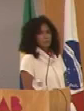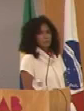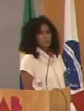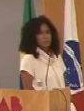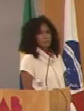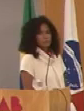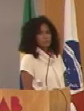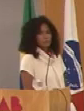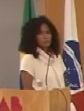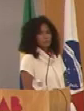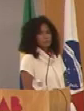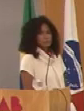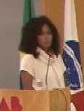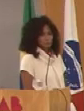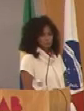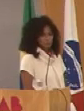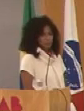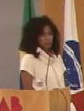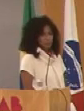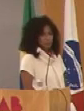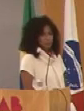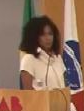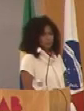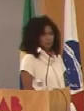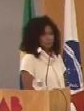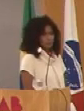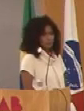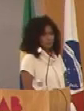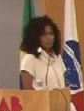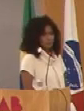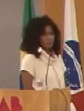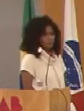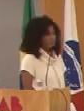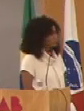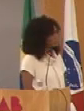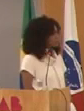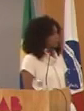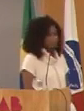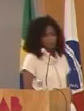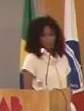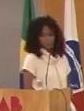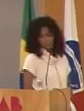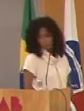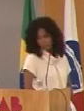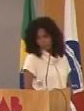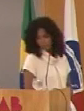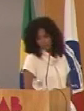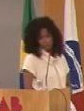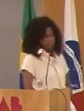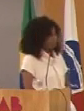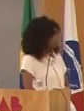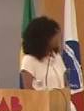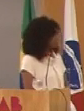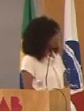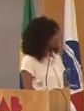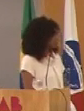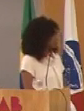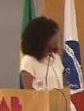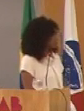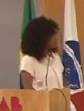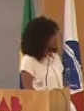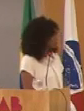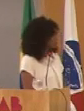não se manifestar. O que toda a comunidade e todo o povo tem direito à consulta livre, prévia